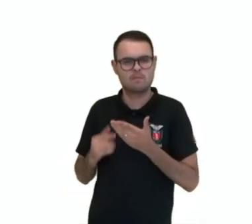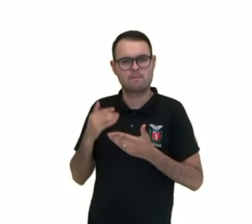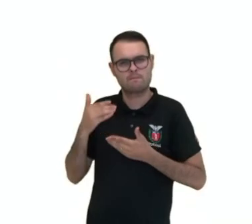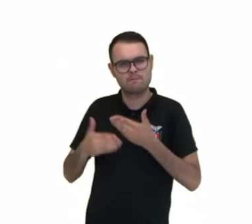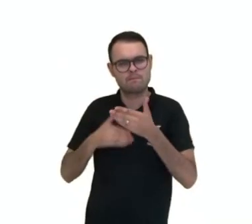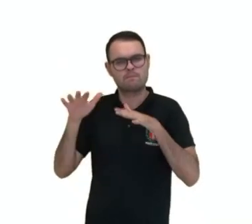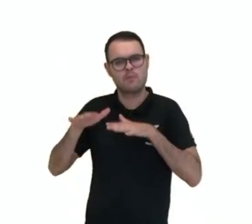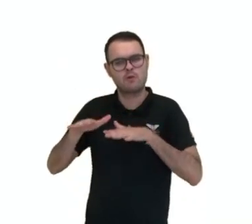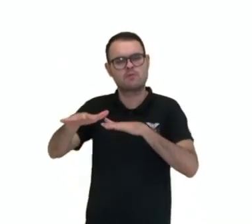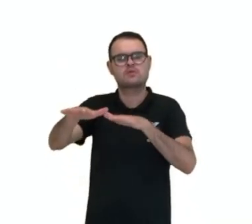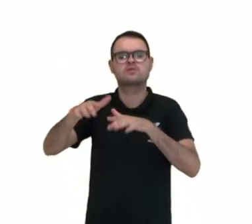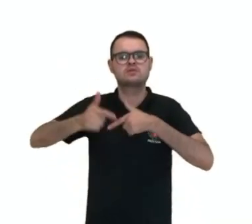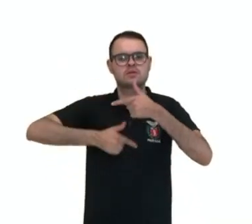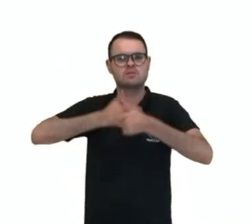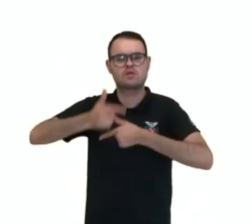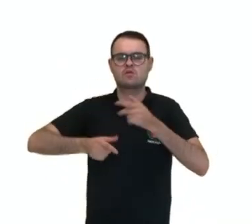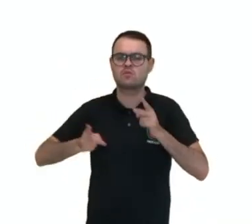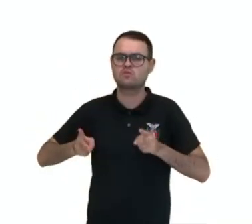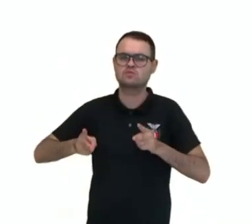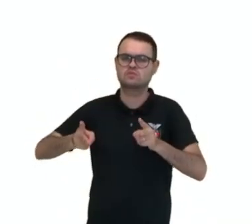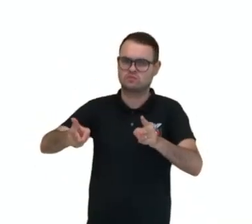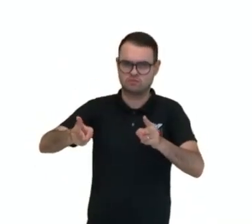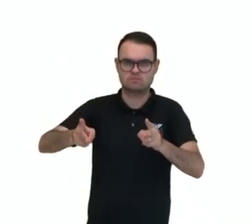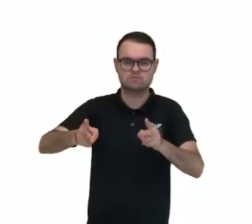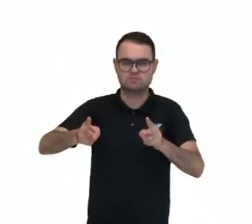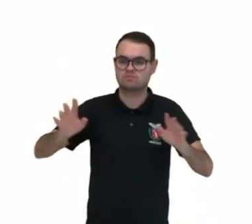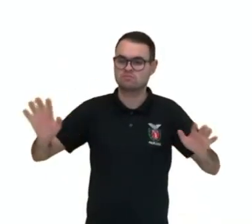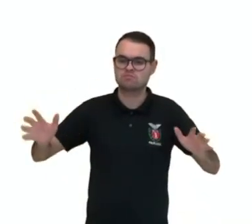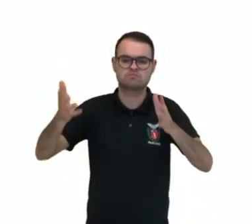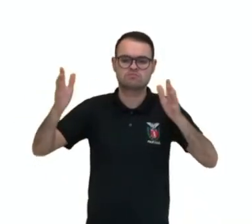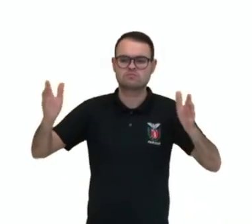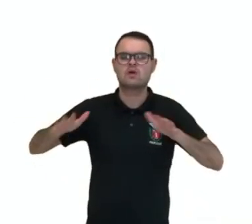movimento de trabalhadores, eles passaram a promover